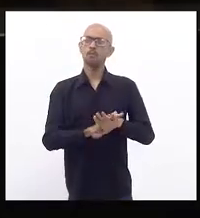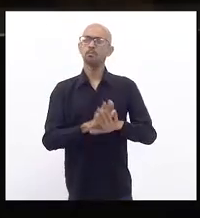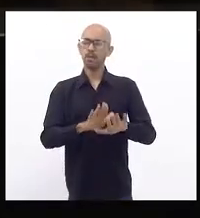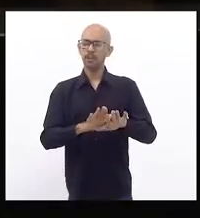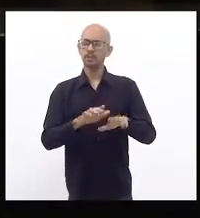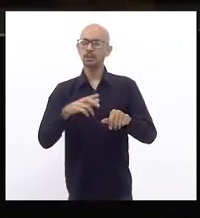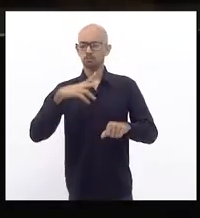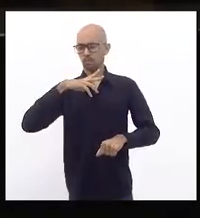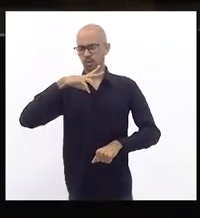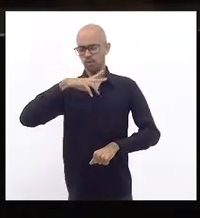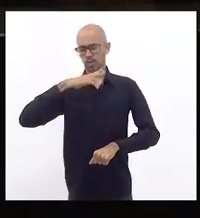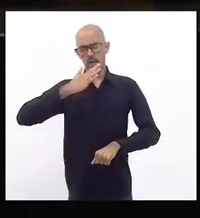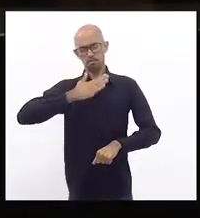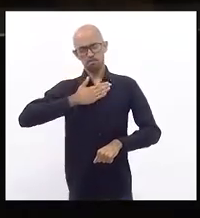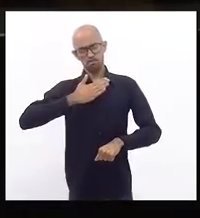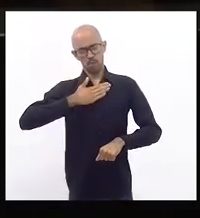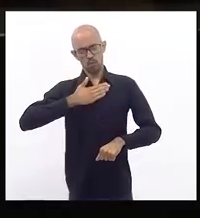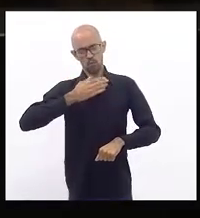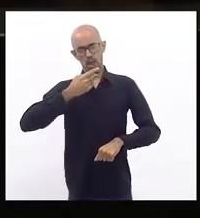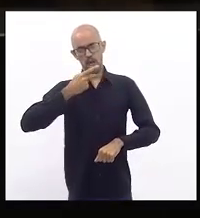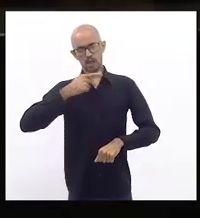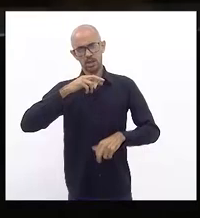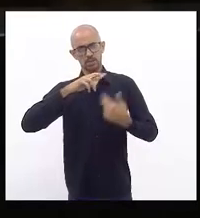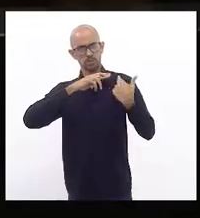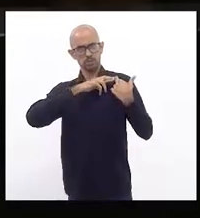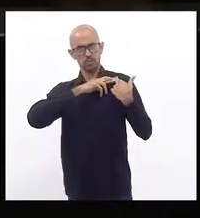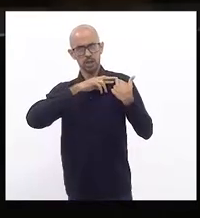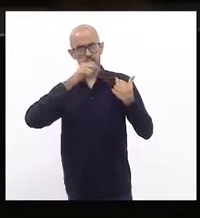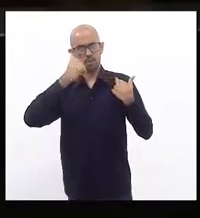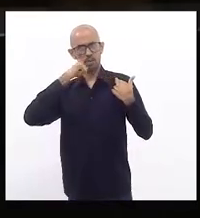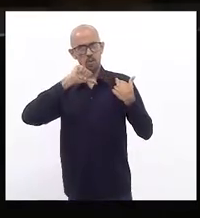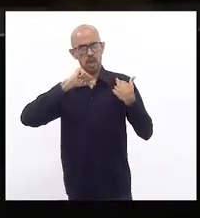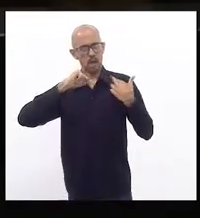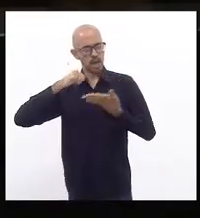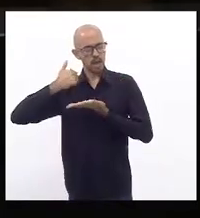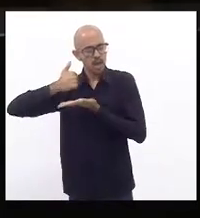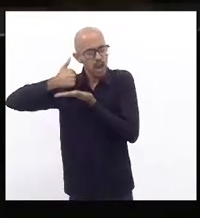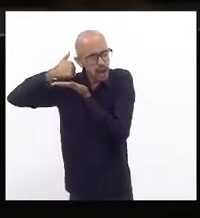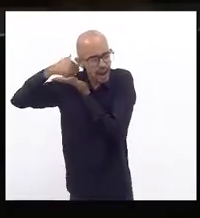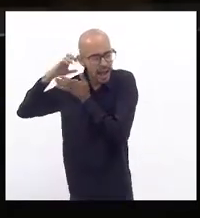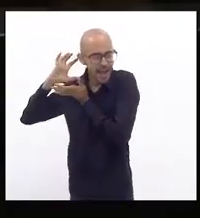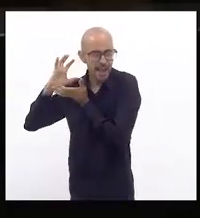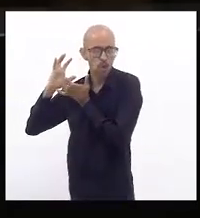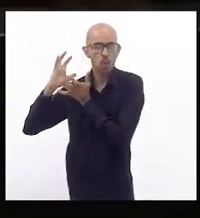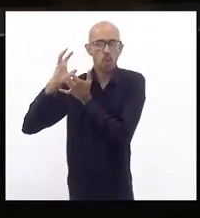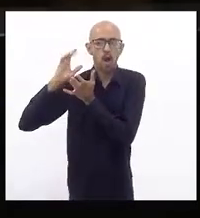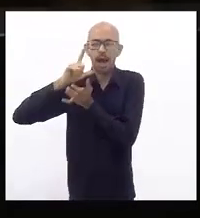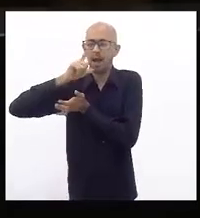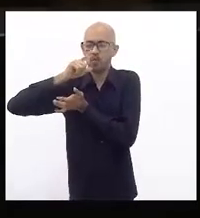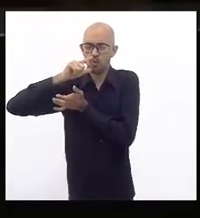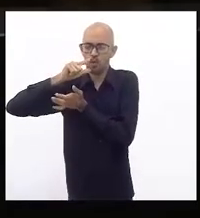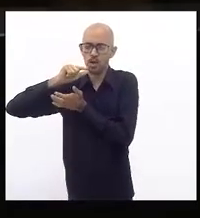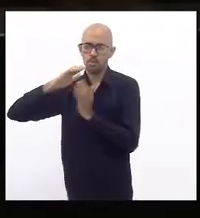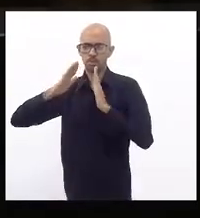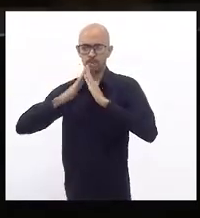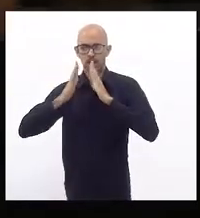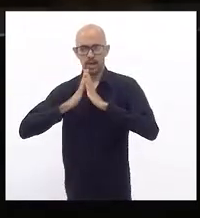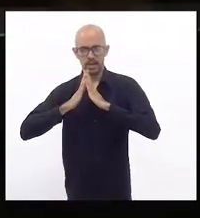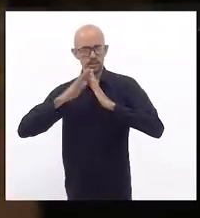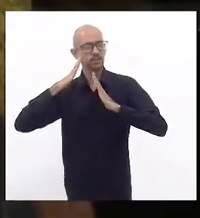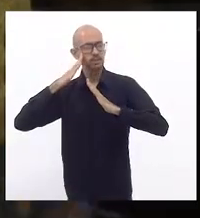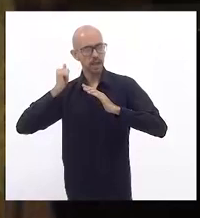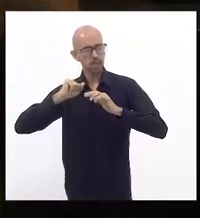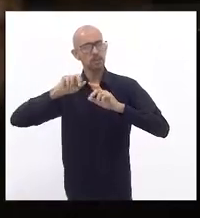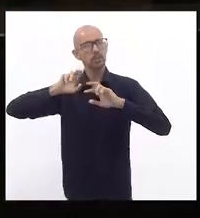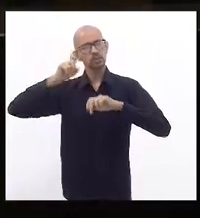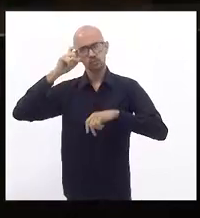nesse momento, a minha responsabilidade como uma mulher que carregou água a vida inteira, sabe das contradições que a SEDAI tem, e nenhum